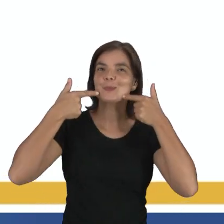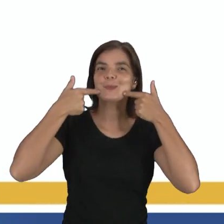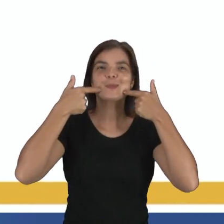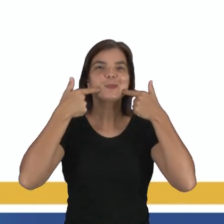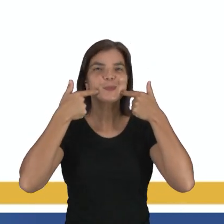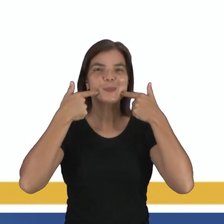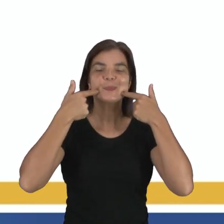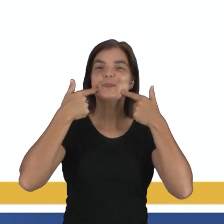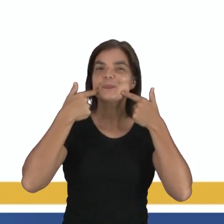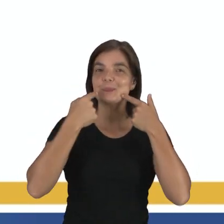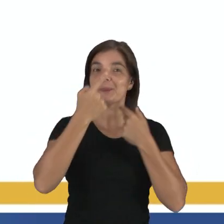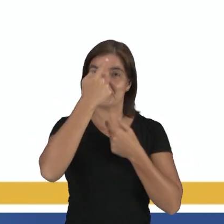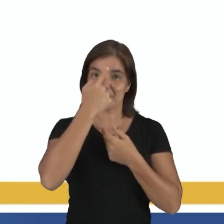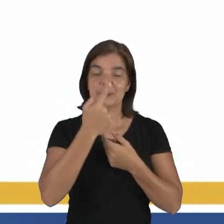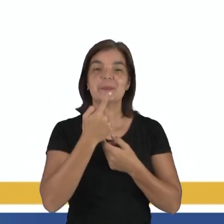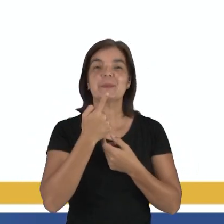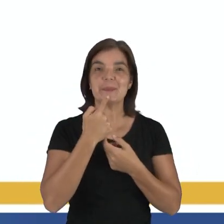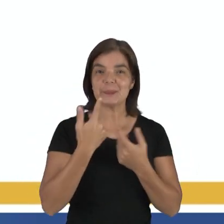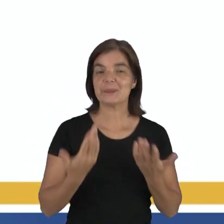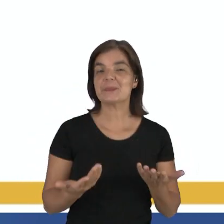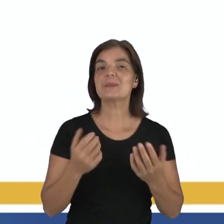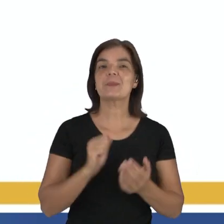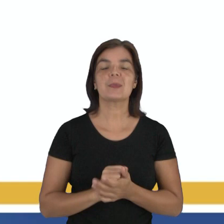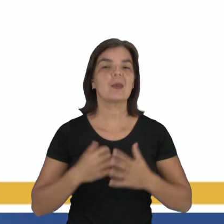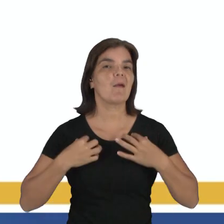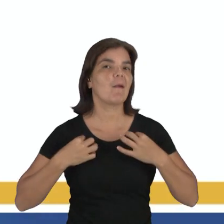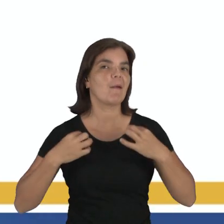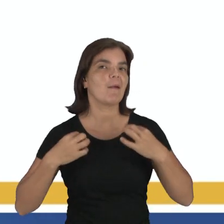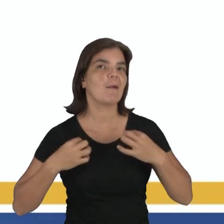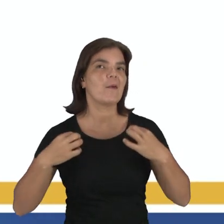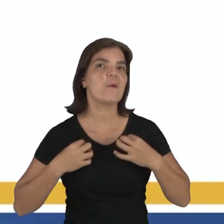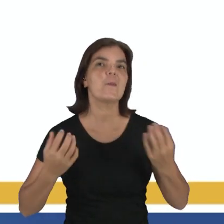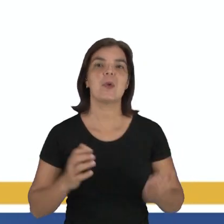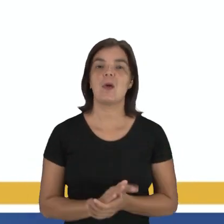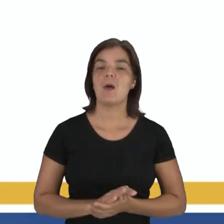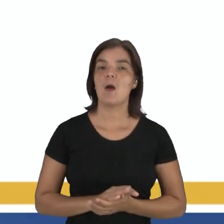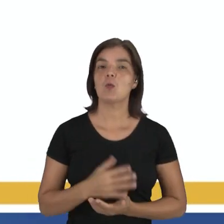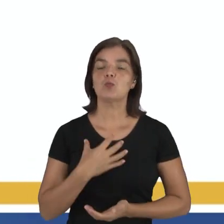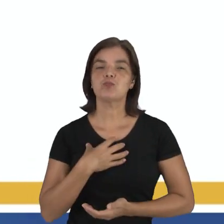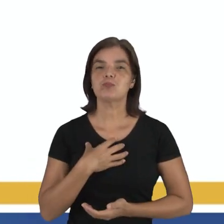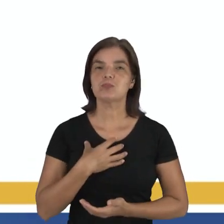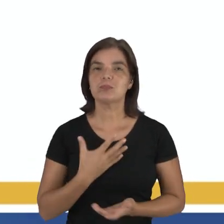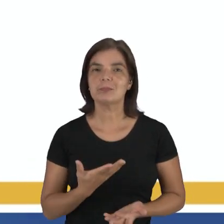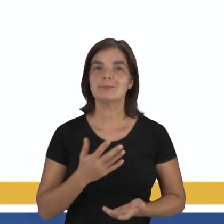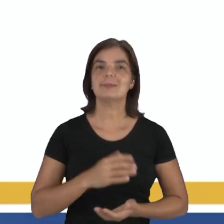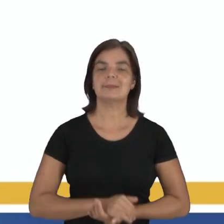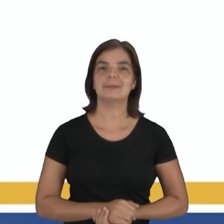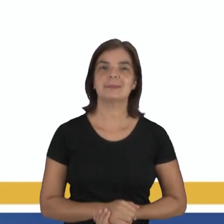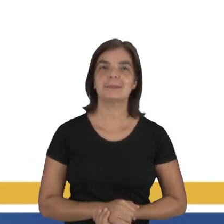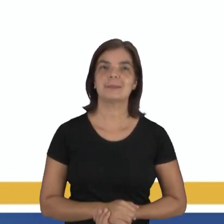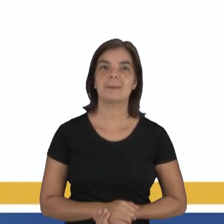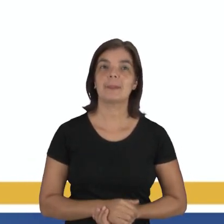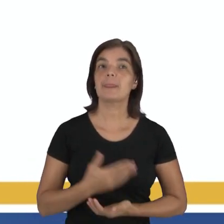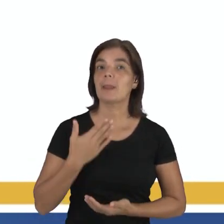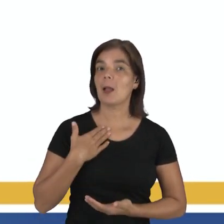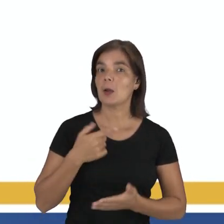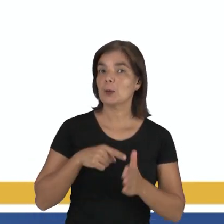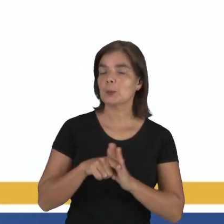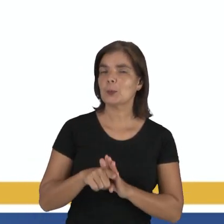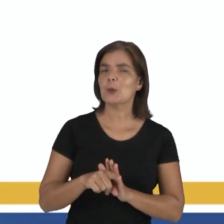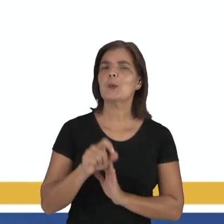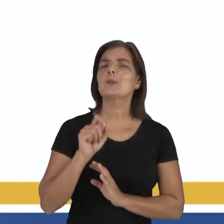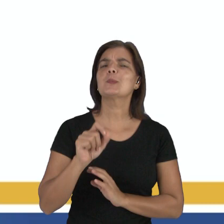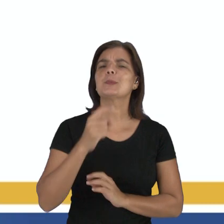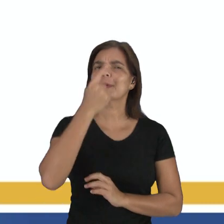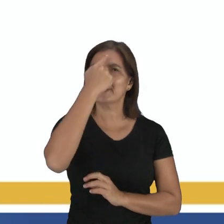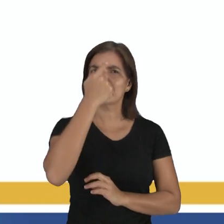sorrisos nas imagens dos rostos, a roupa, a forma como estão. Agora eu pergunto, o